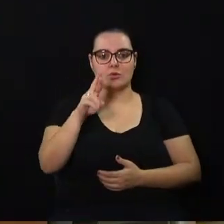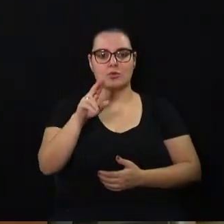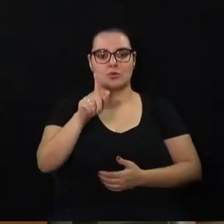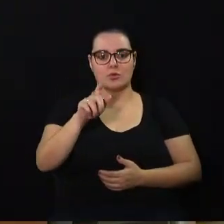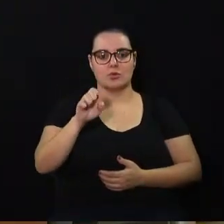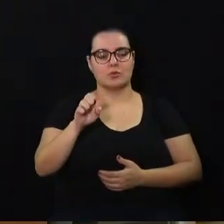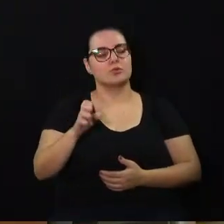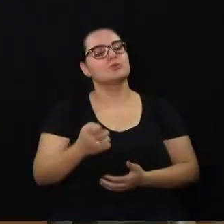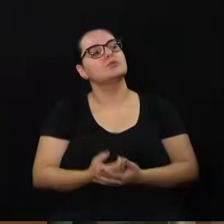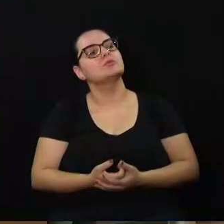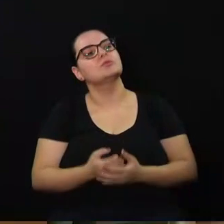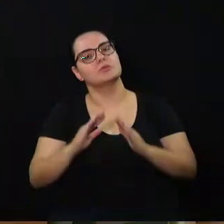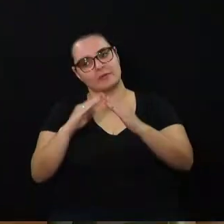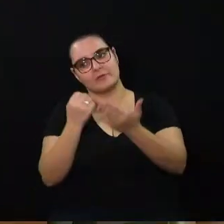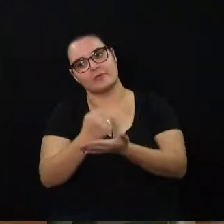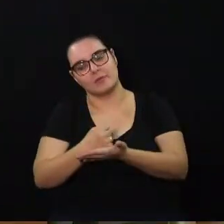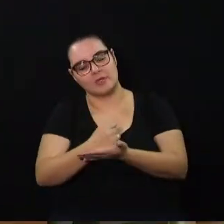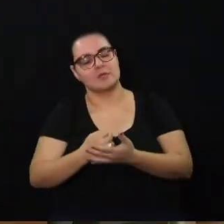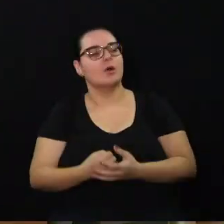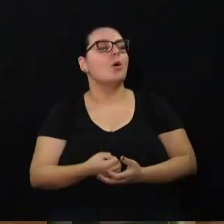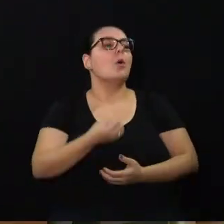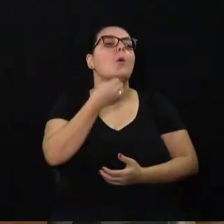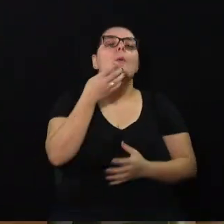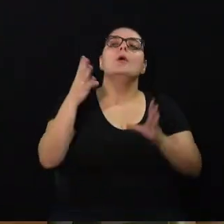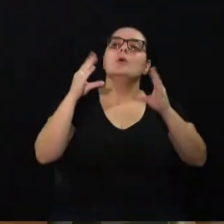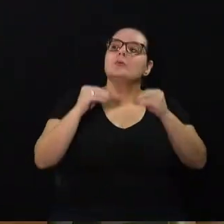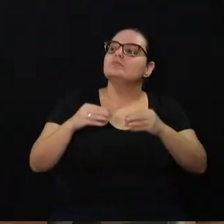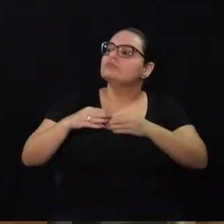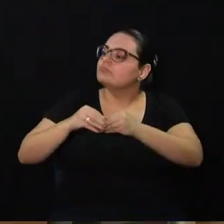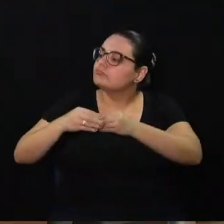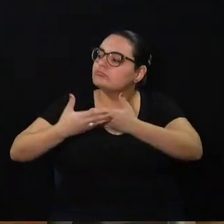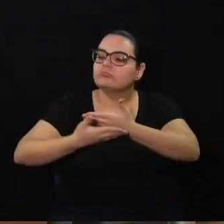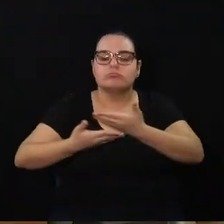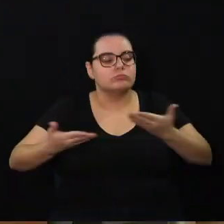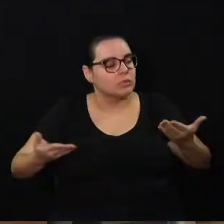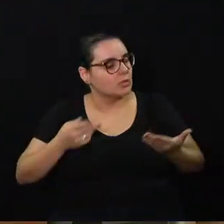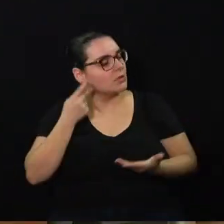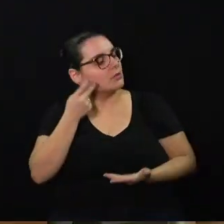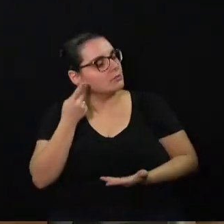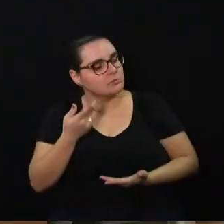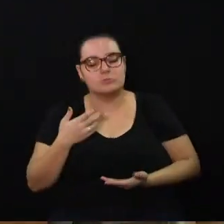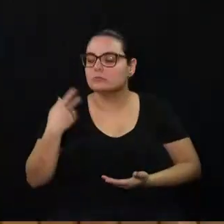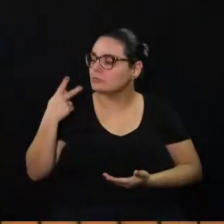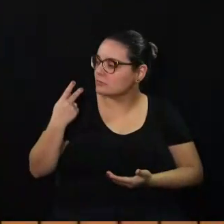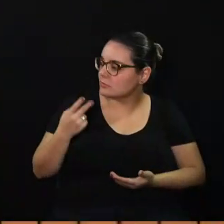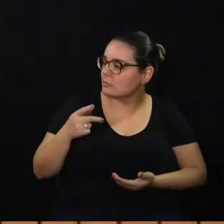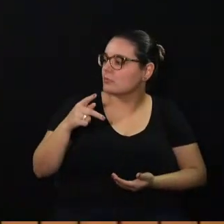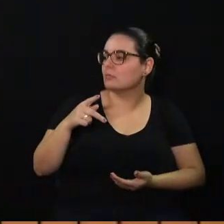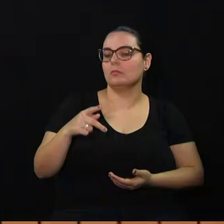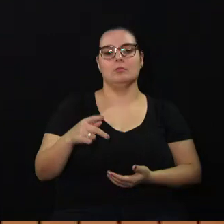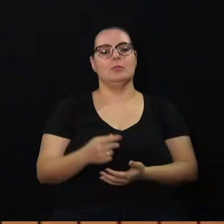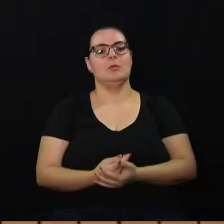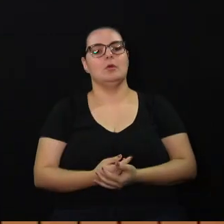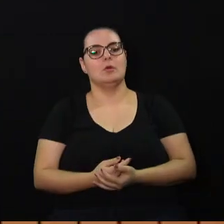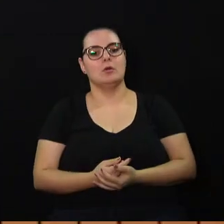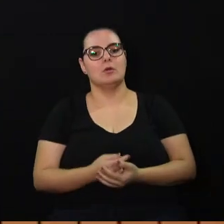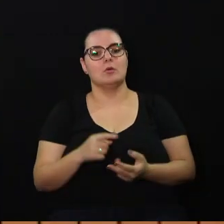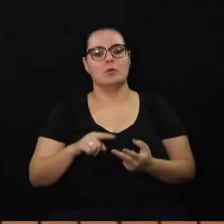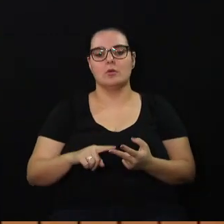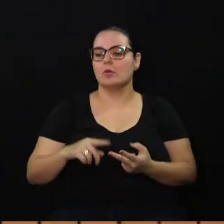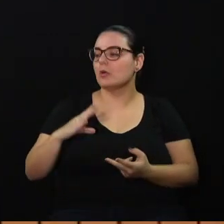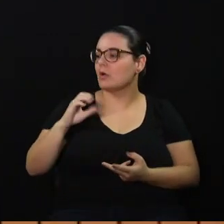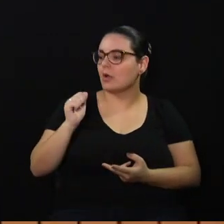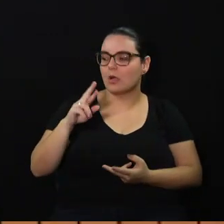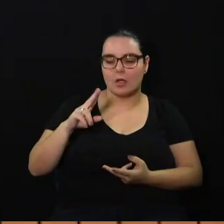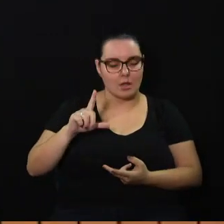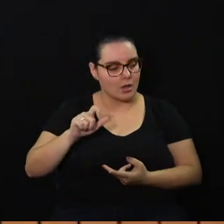boa noite a todos cumprimentar os meus amigos vereadores vereador pedro tourinho vereador carlão do pt